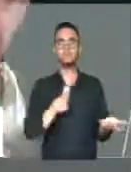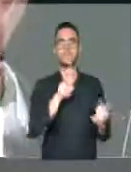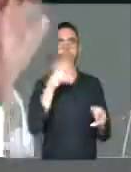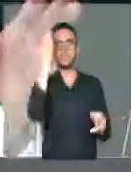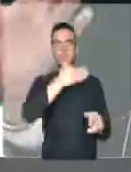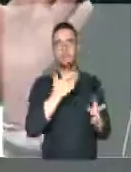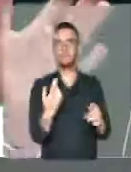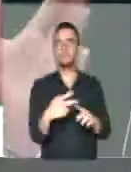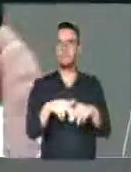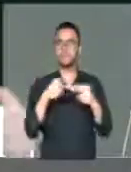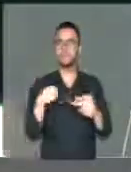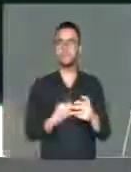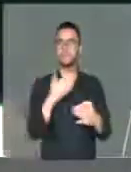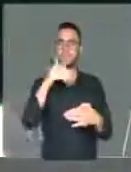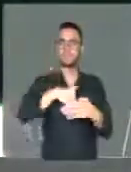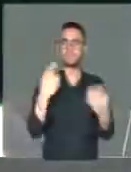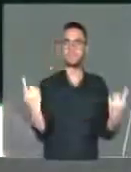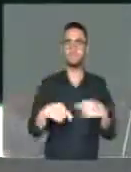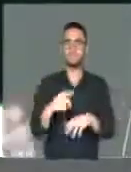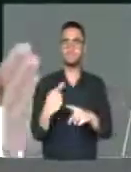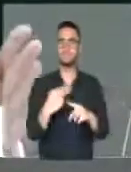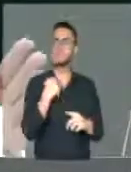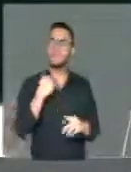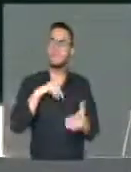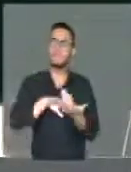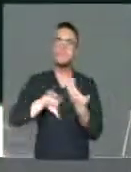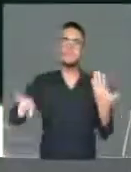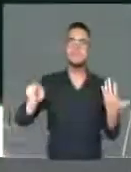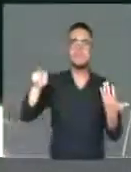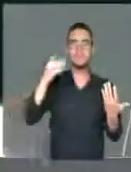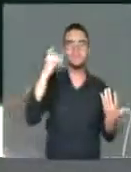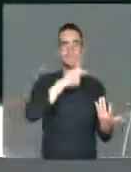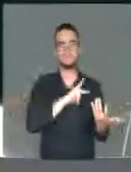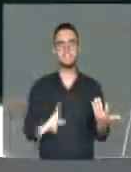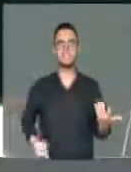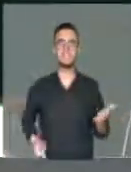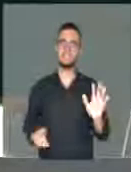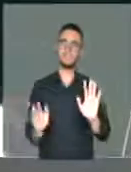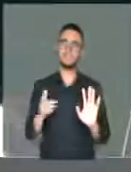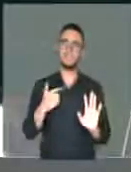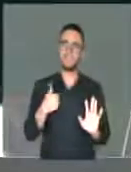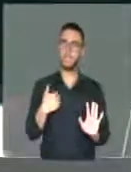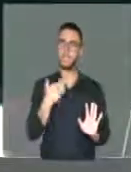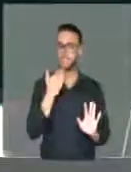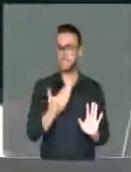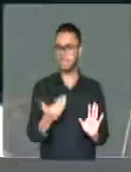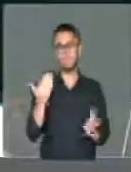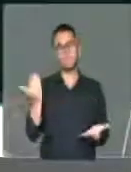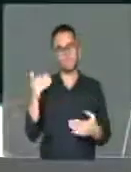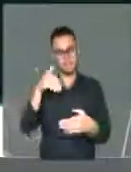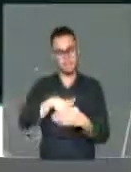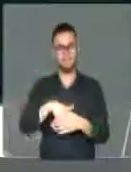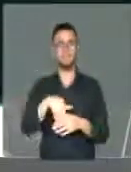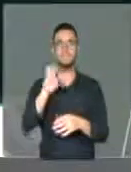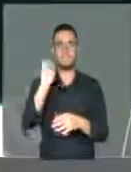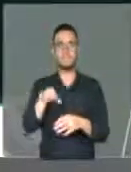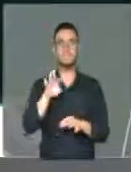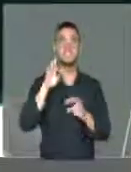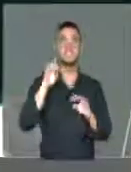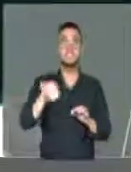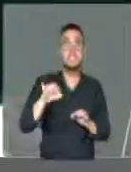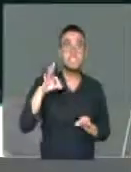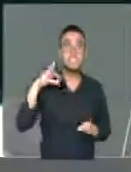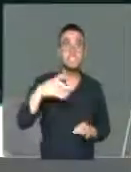contrário, porque nós não podemos afastar um presidente. E eu gostaria, eu até votaria favorável se todos os